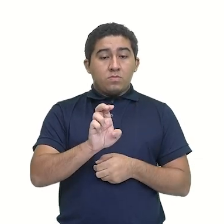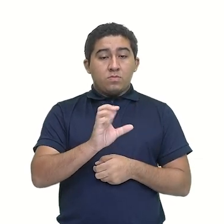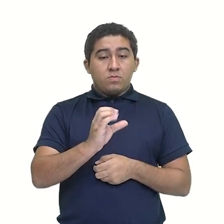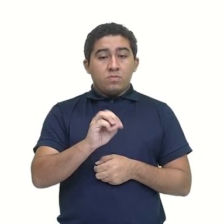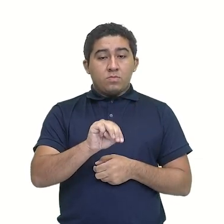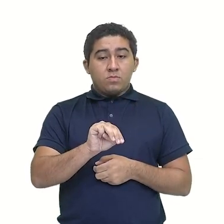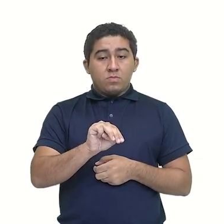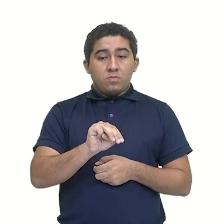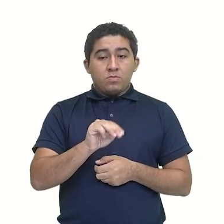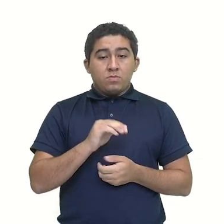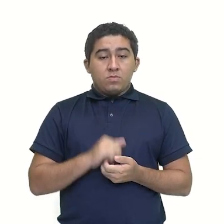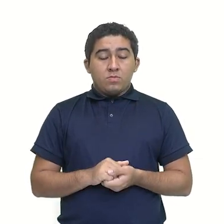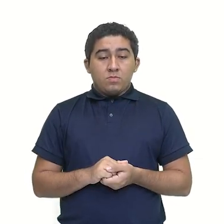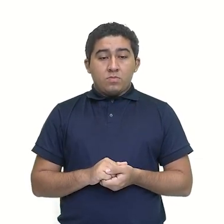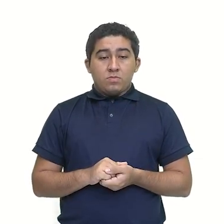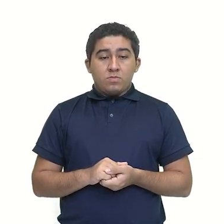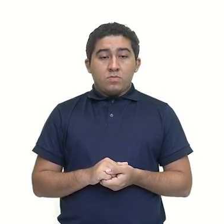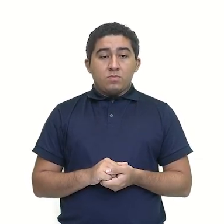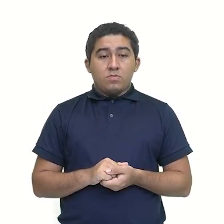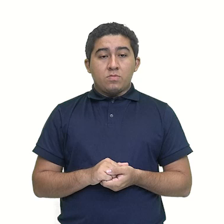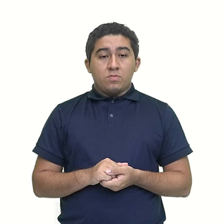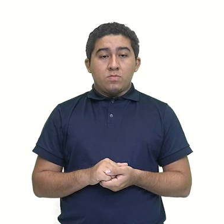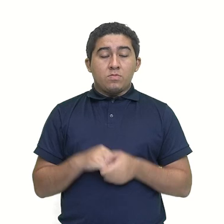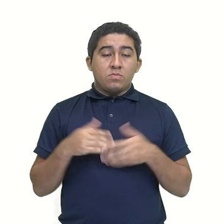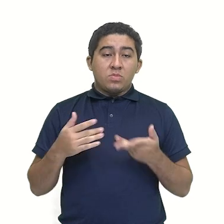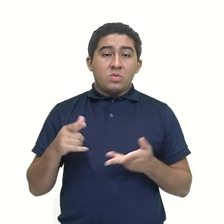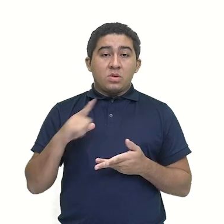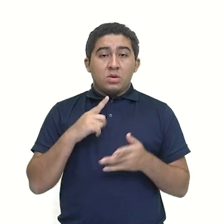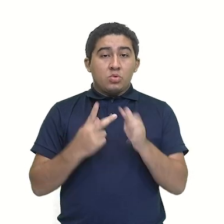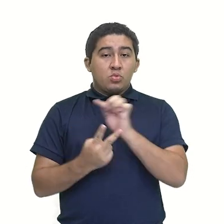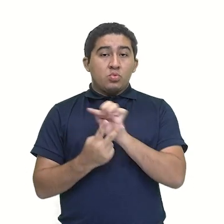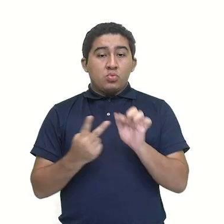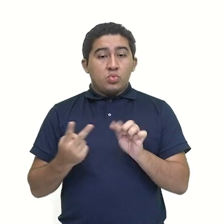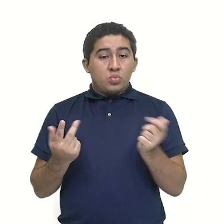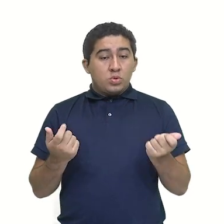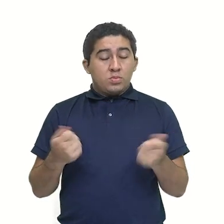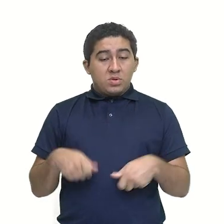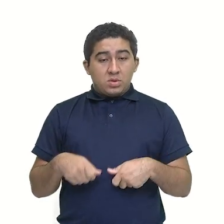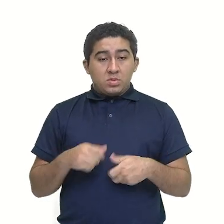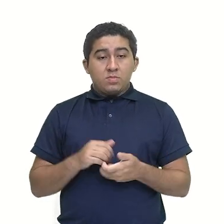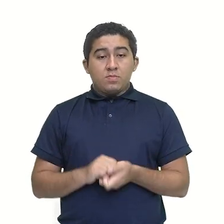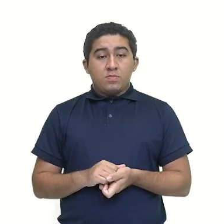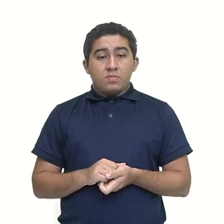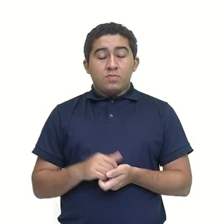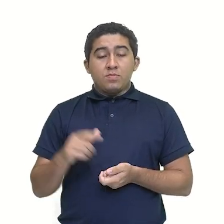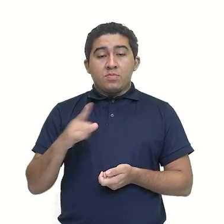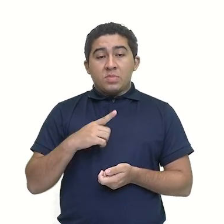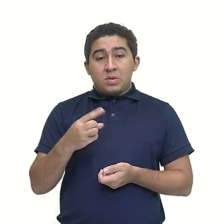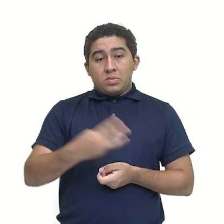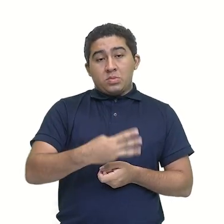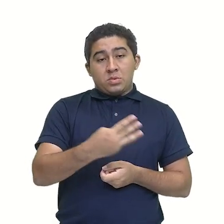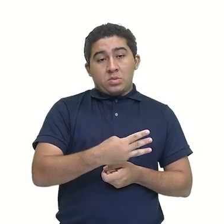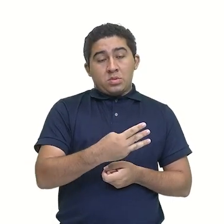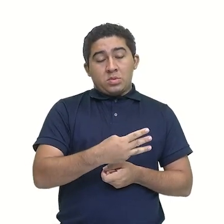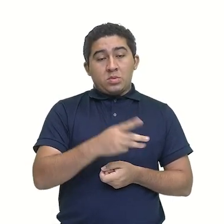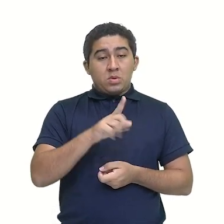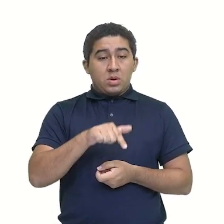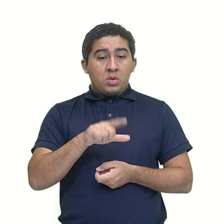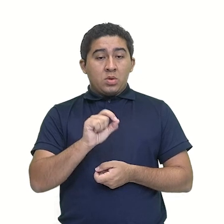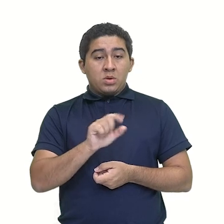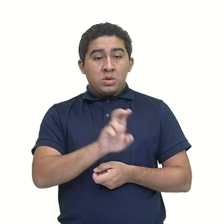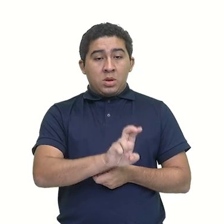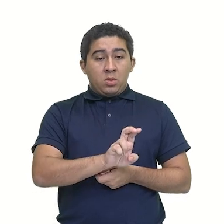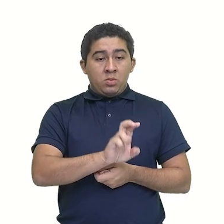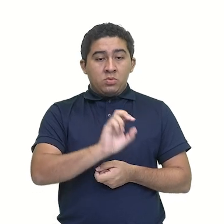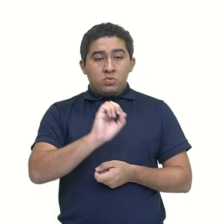centímetros. Então a gente tem aqui a possibilidade de ter um terceiro lado medido 5 centímetros, ou se nós estivermos aí